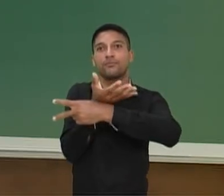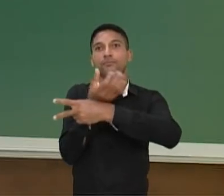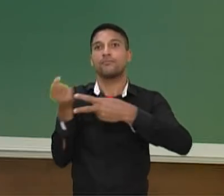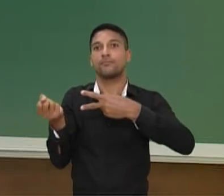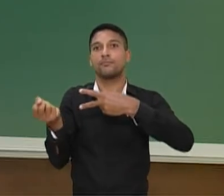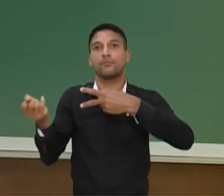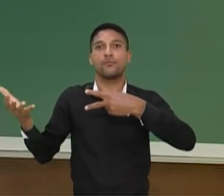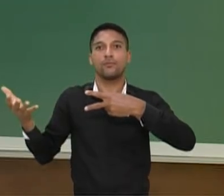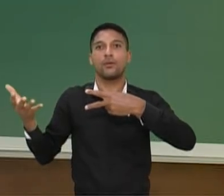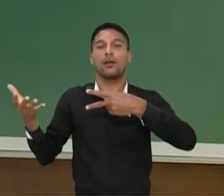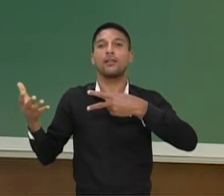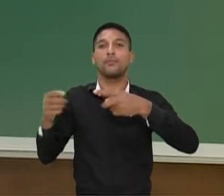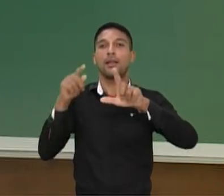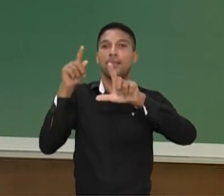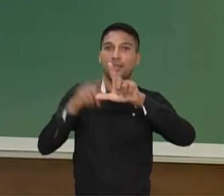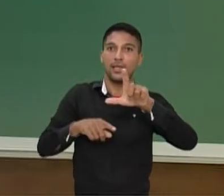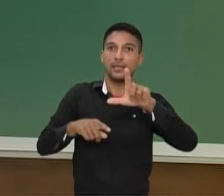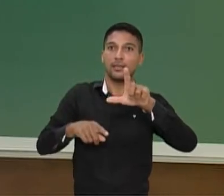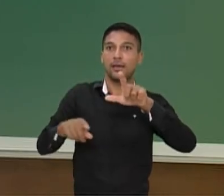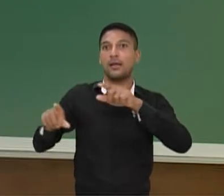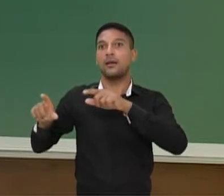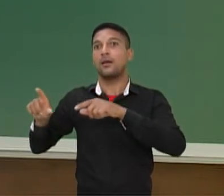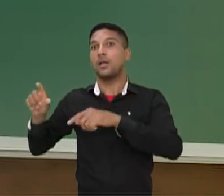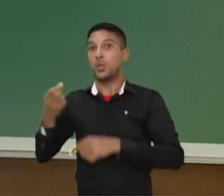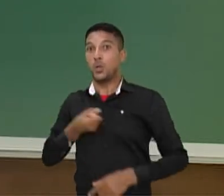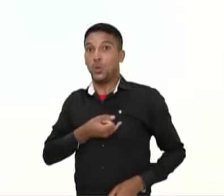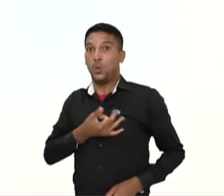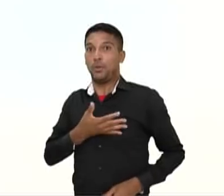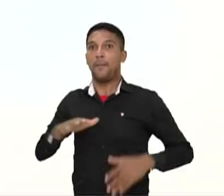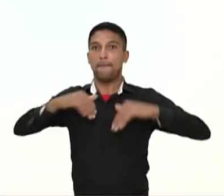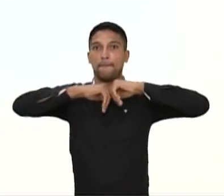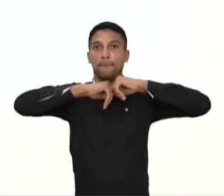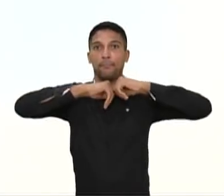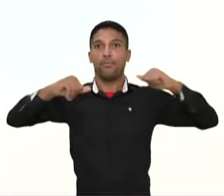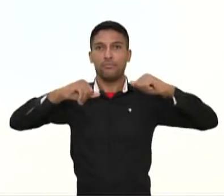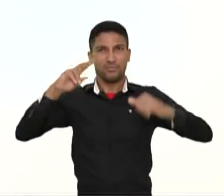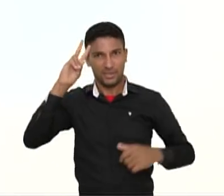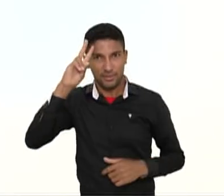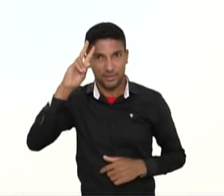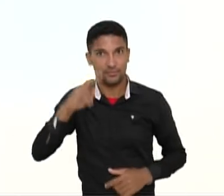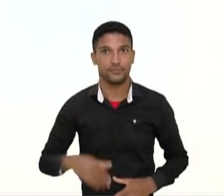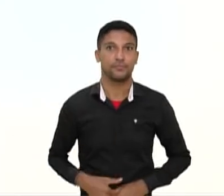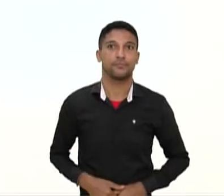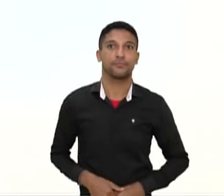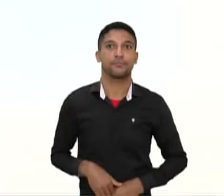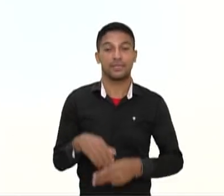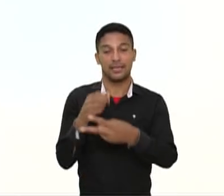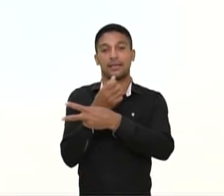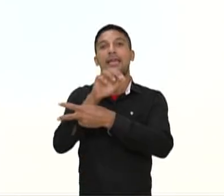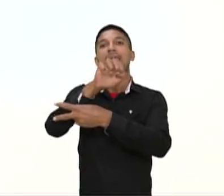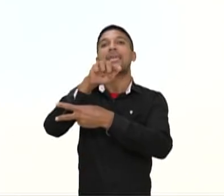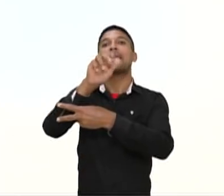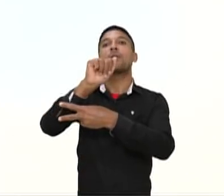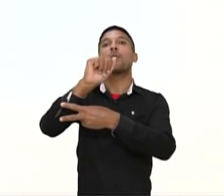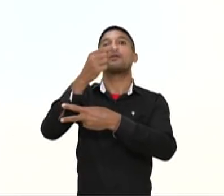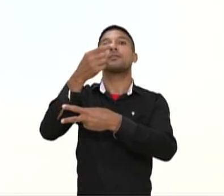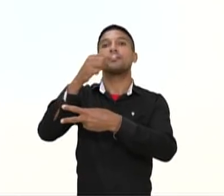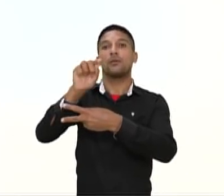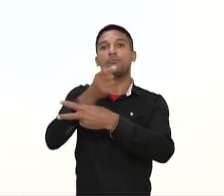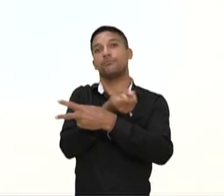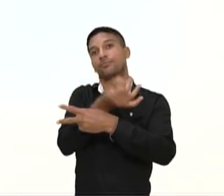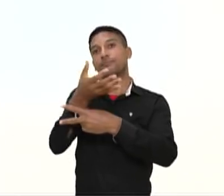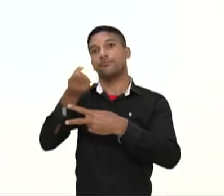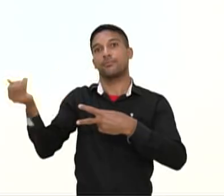Então, beleza. O que nós vamos ver hoje, professora? Hoje nós vamos trabalhar com dois conceitos que eu amo, acho muito legal, que